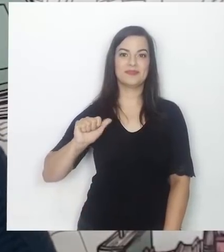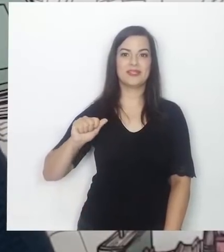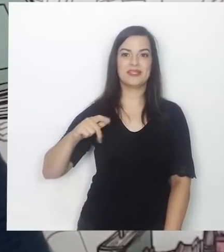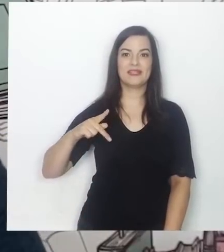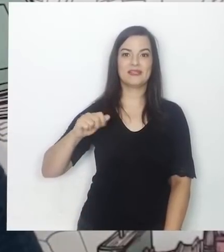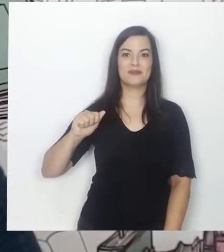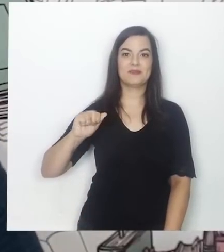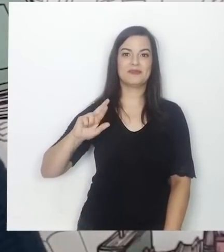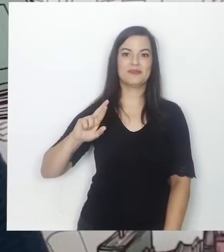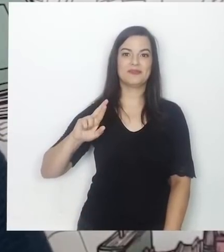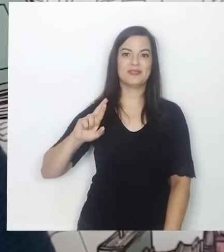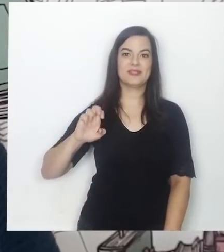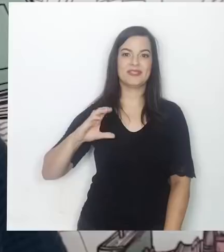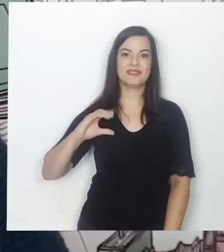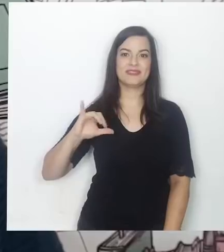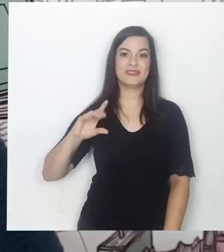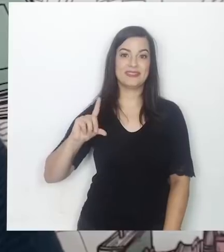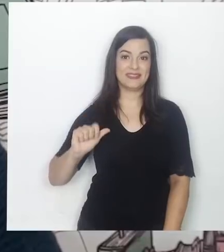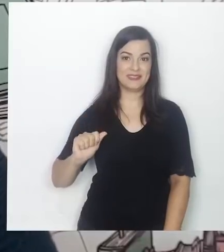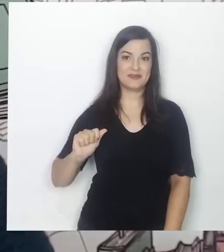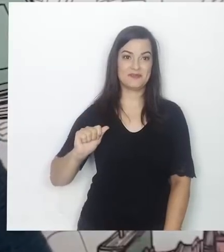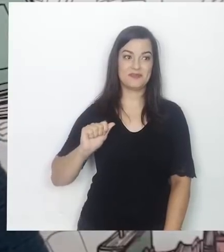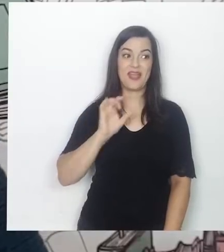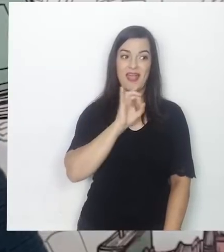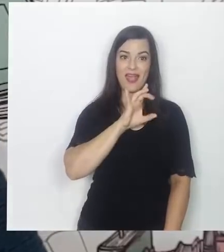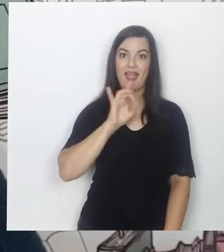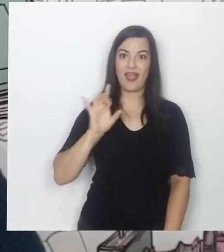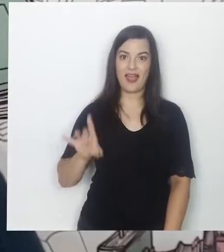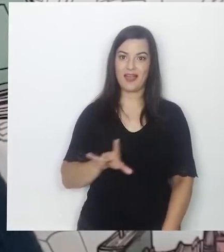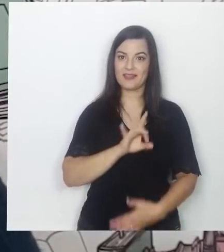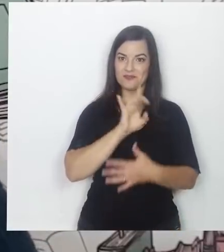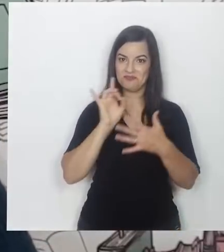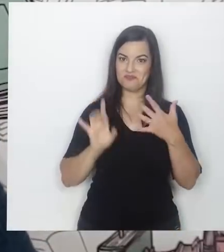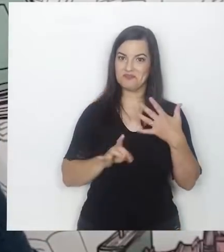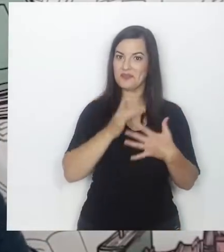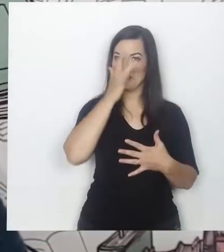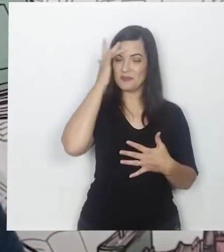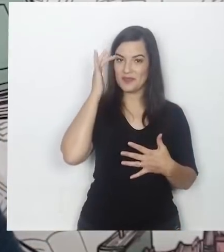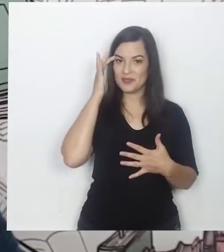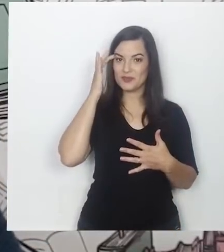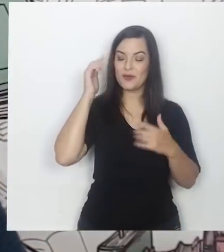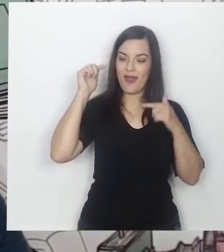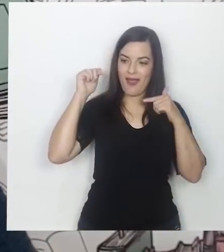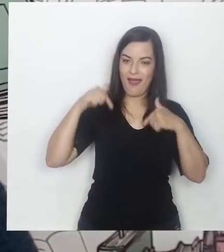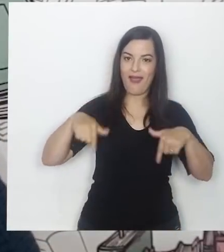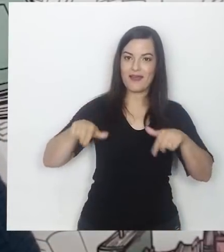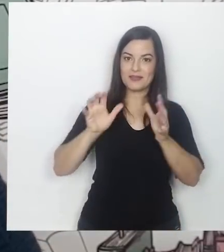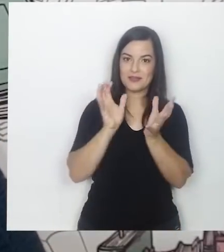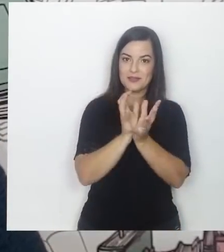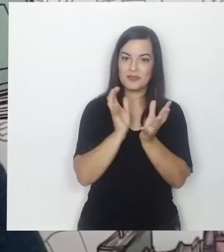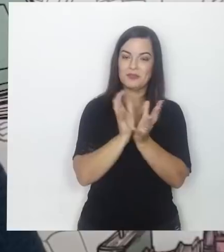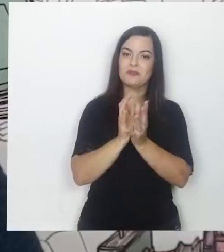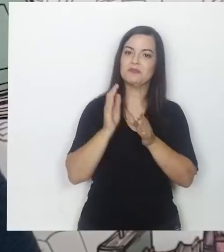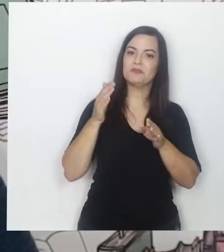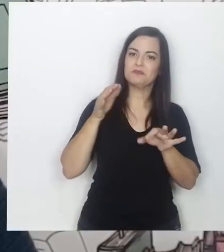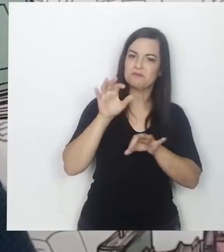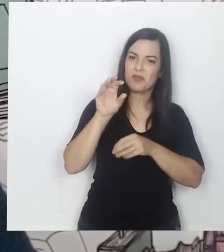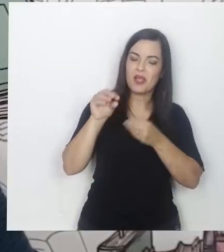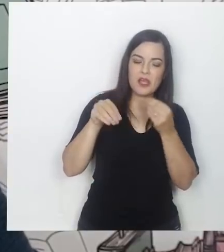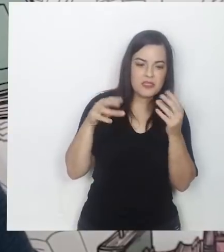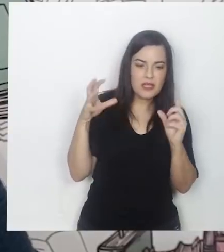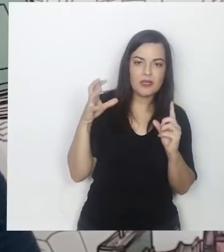Aparecida Vieira Geraldelli. Essas pessoas estiveram envolvidas diretamente com o planejamento de maneira